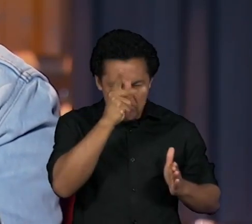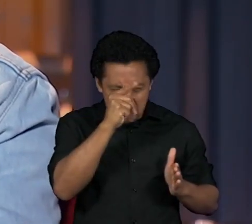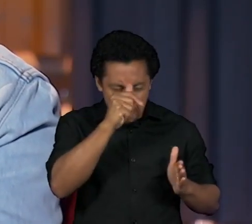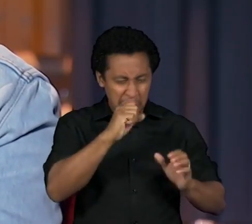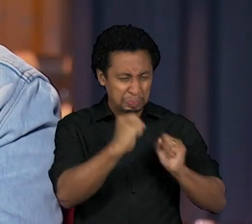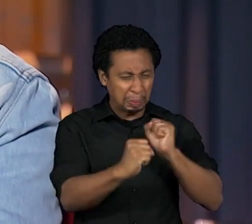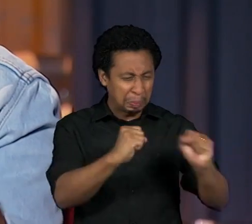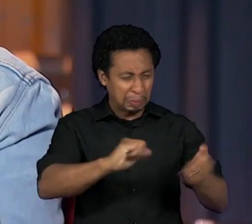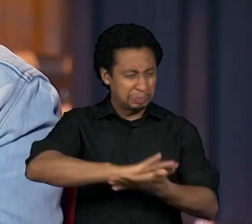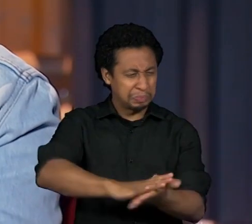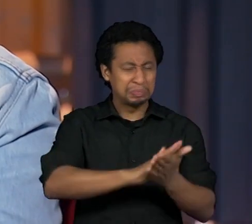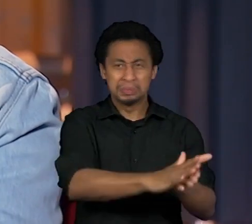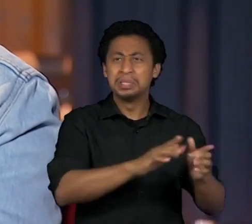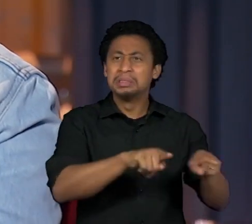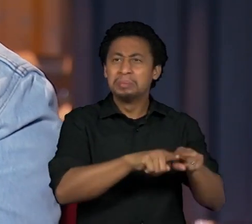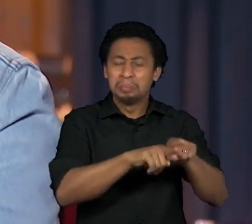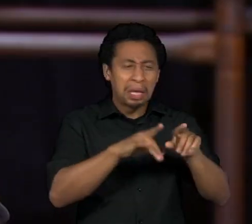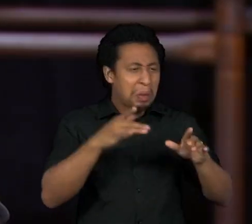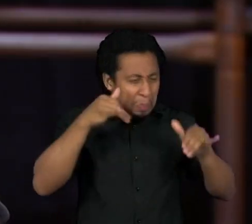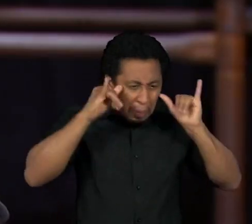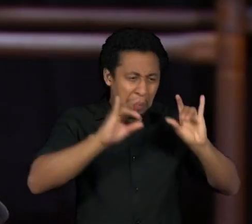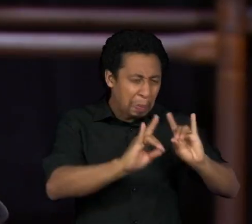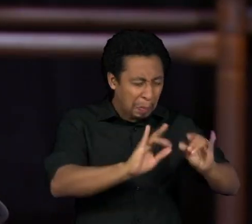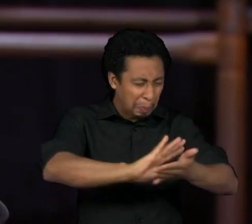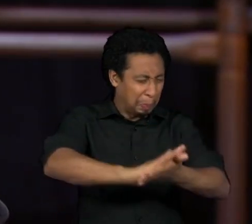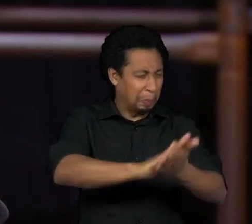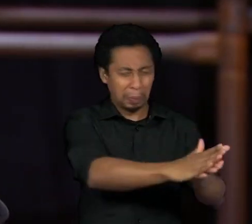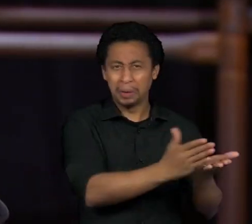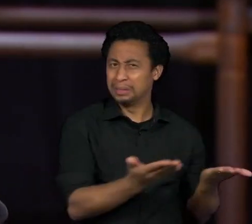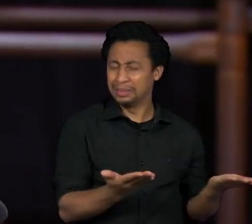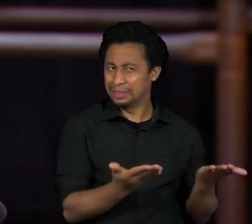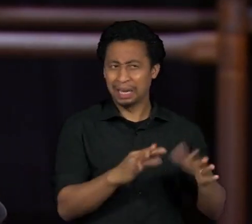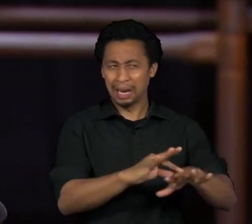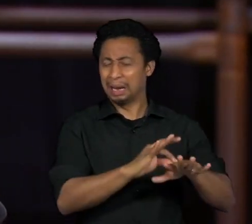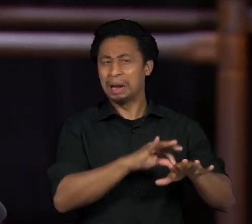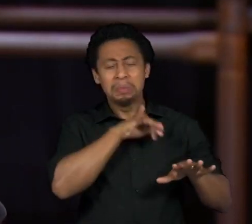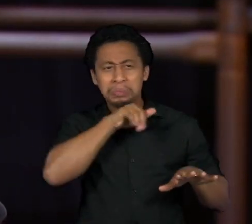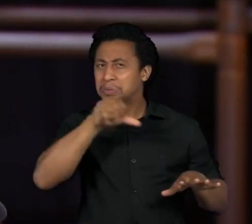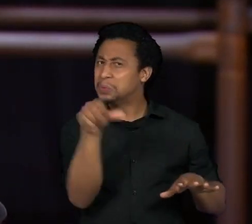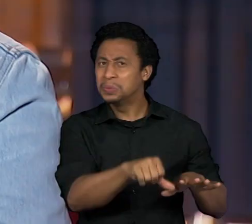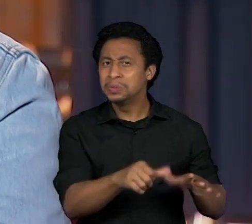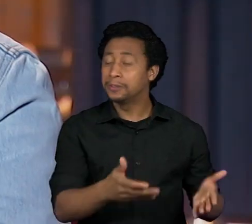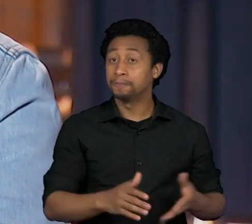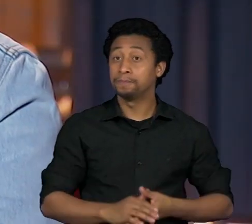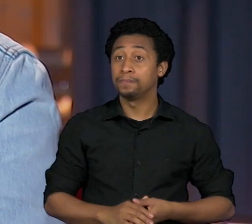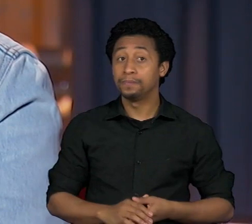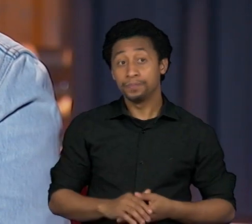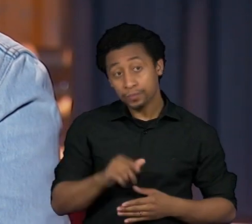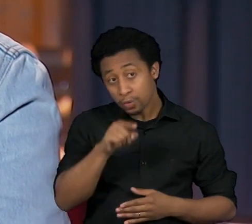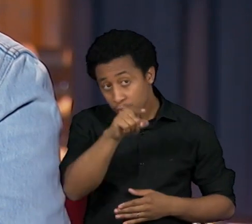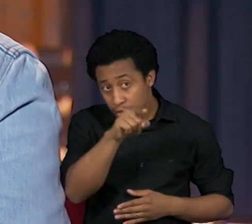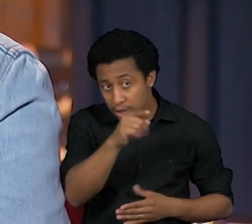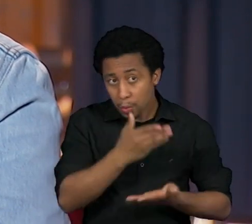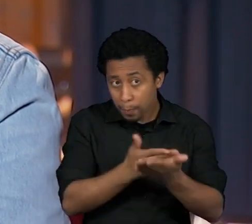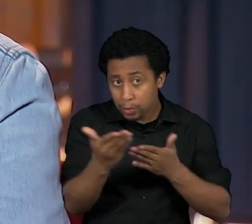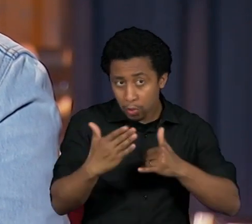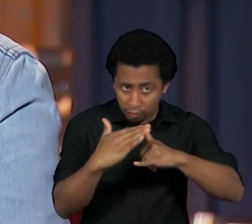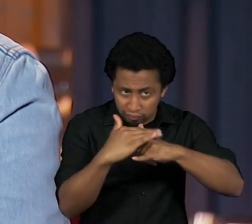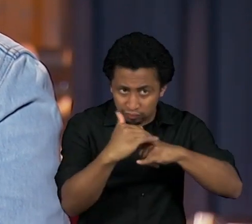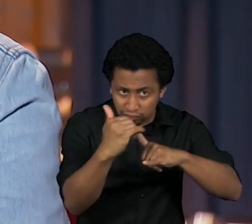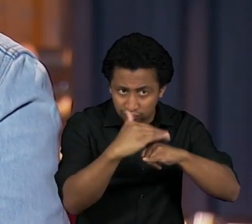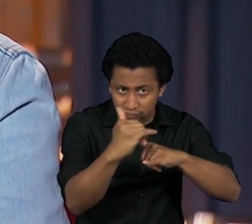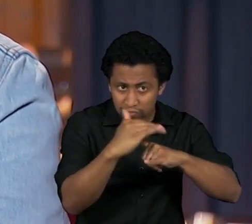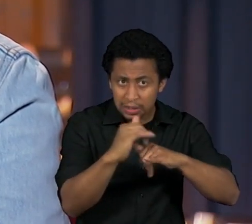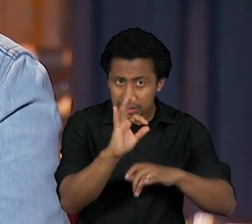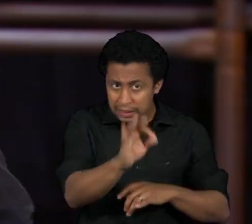de má qualidade, contaminado. O Siddhar, você está querendo me dizer que você virou vegetariano? Sim. Desde a última vez que a gente se